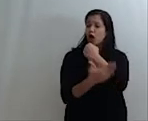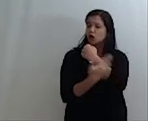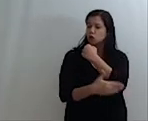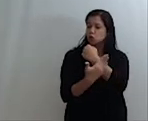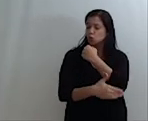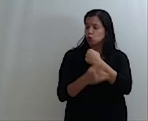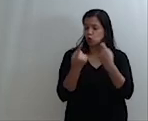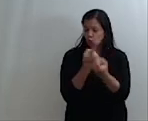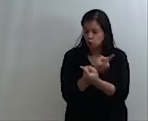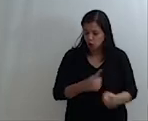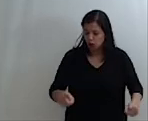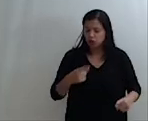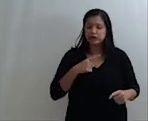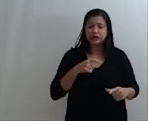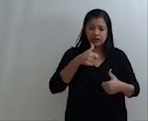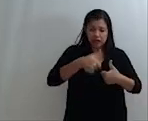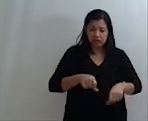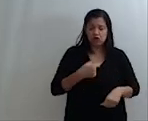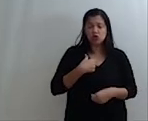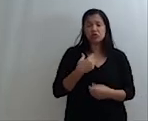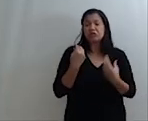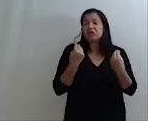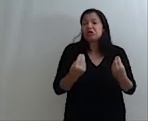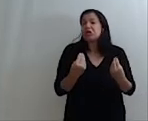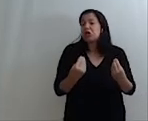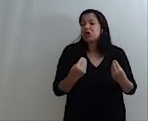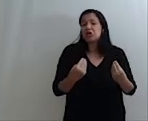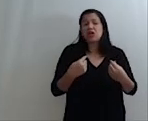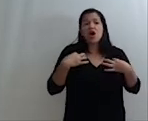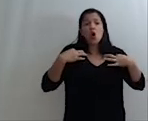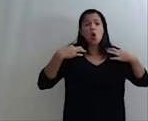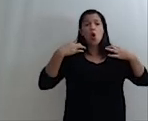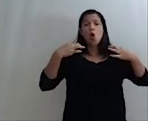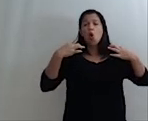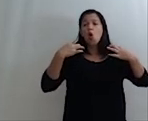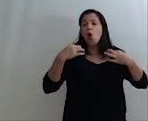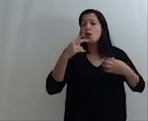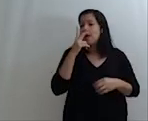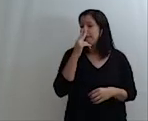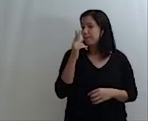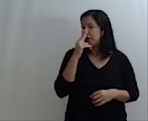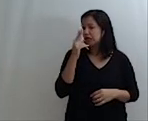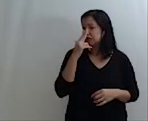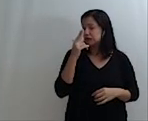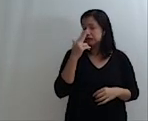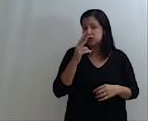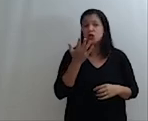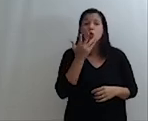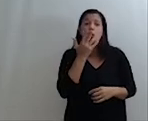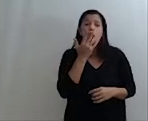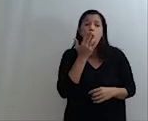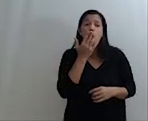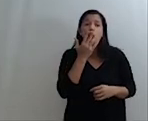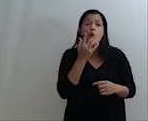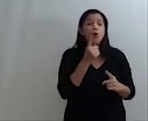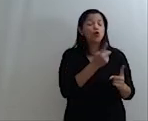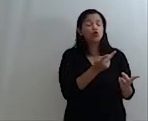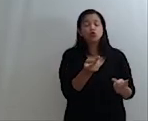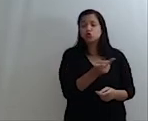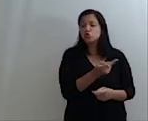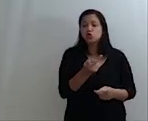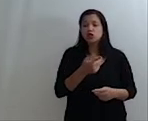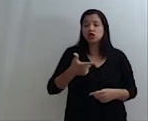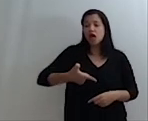a identificar aquela pessoa que vestia trages semelhantes aos dos que aos dos que assaltaram a a